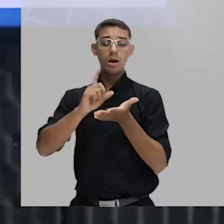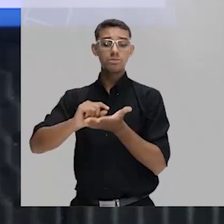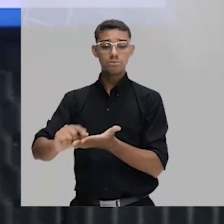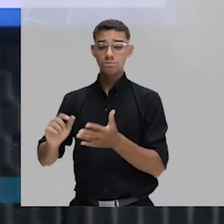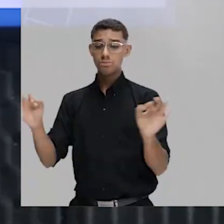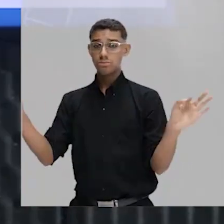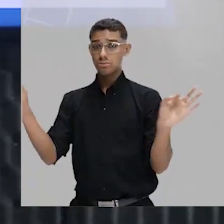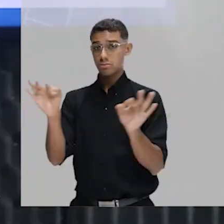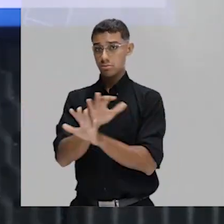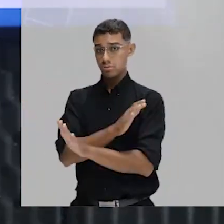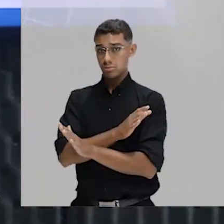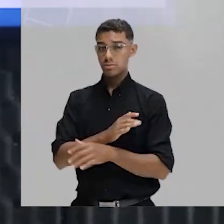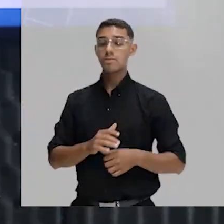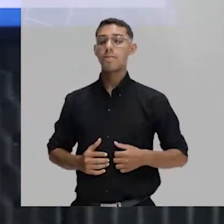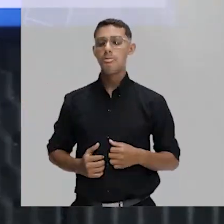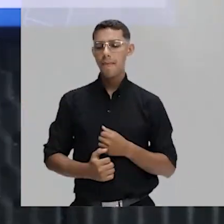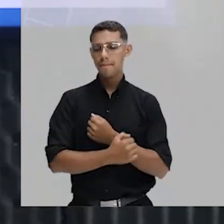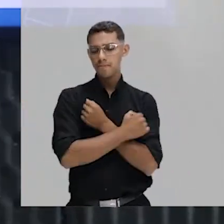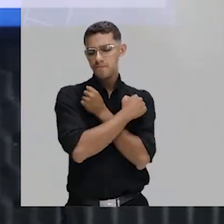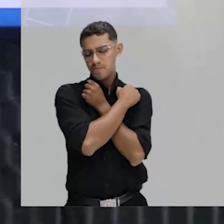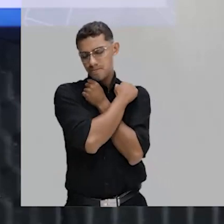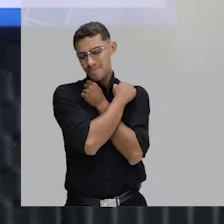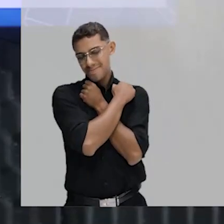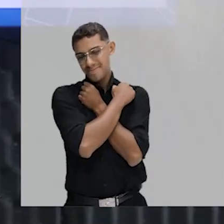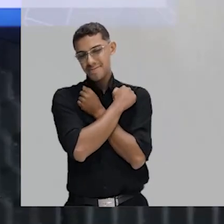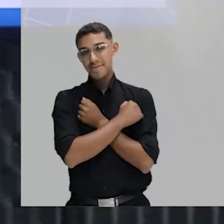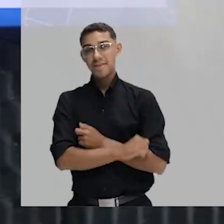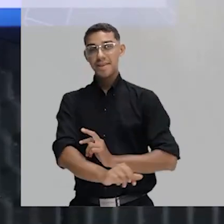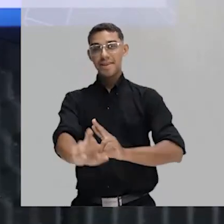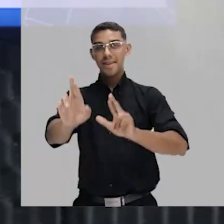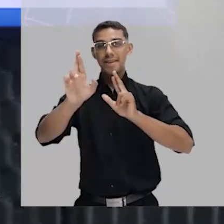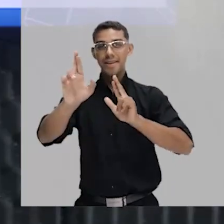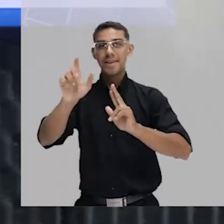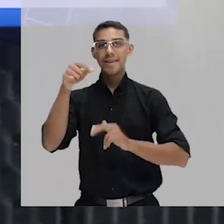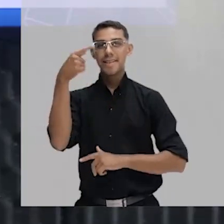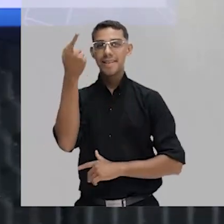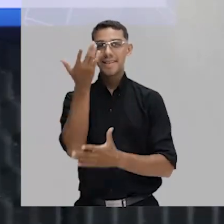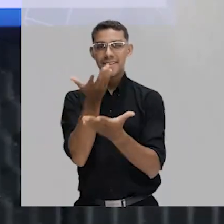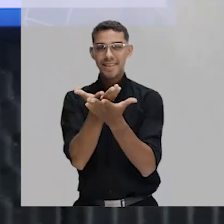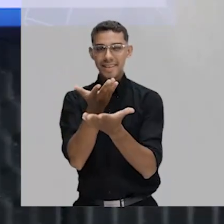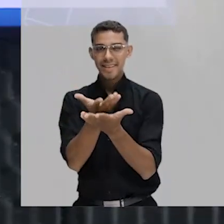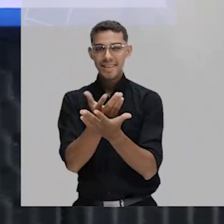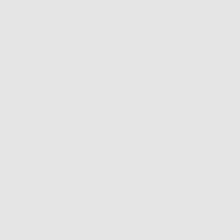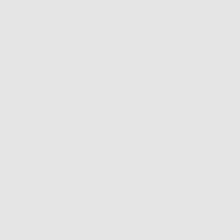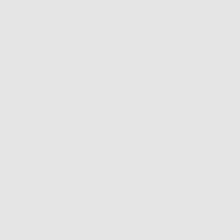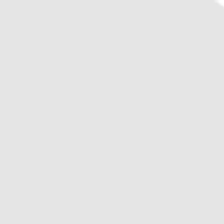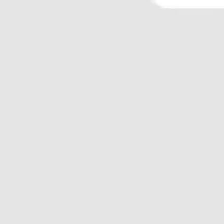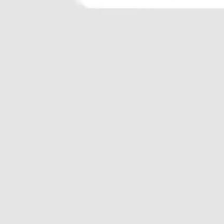por hoje é essa. Um grande abraço e aguardo vocês na próxima aula.